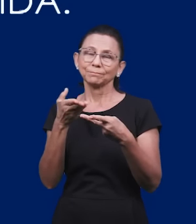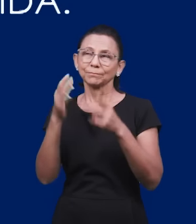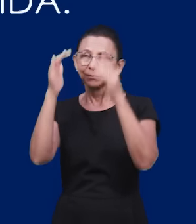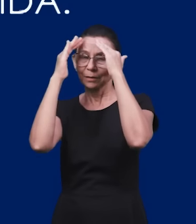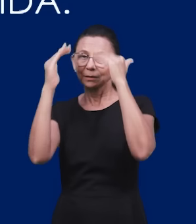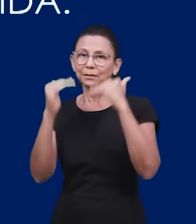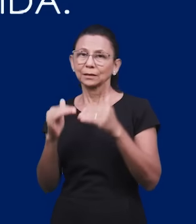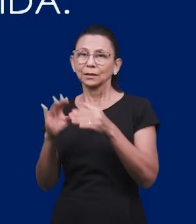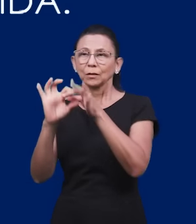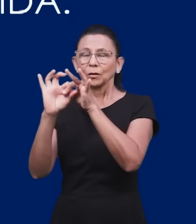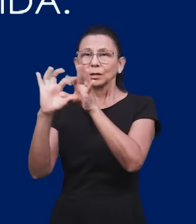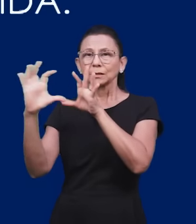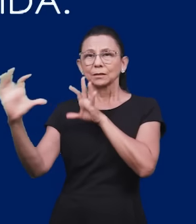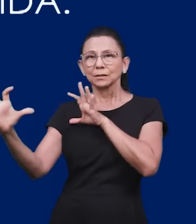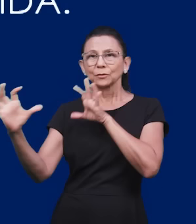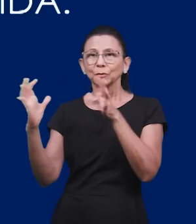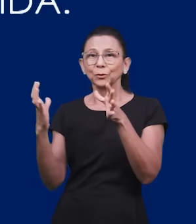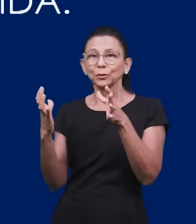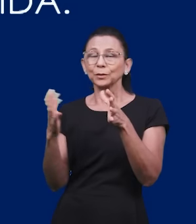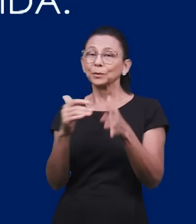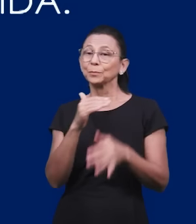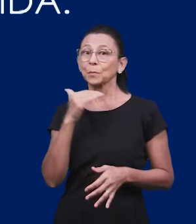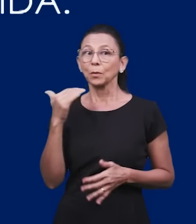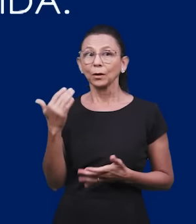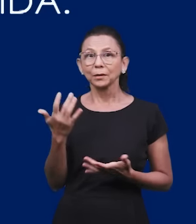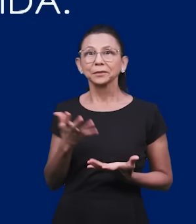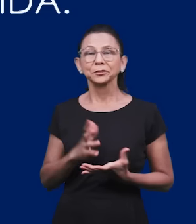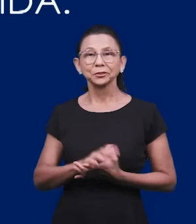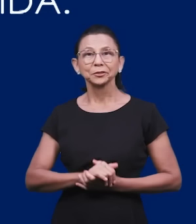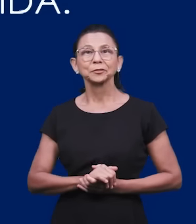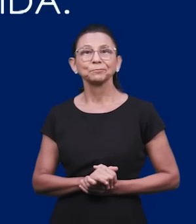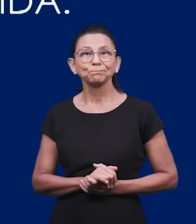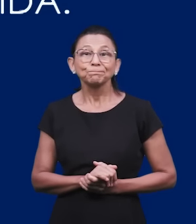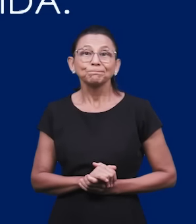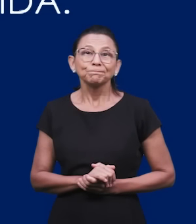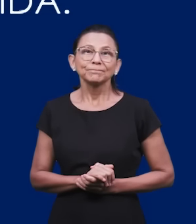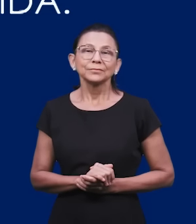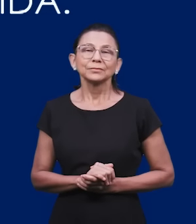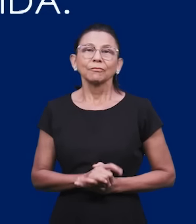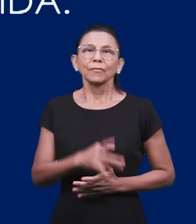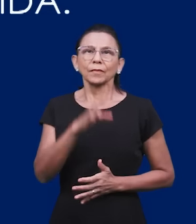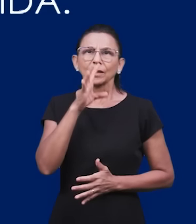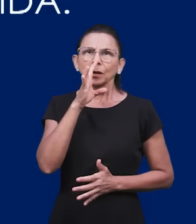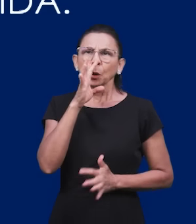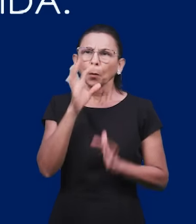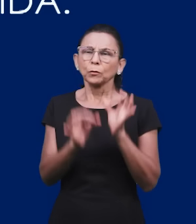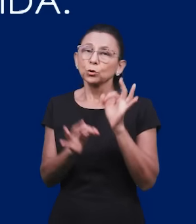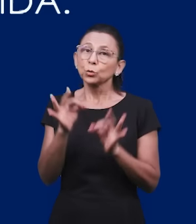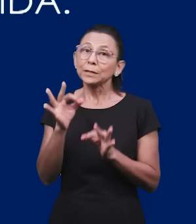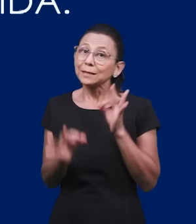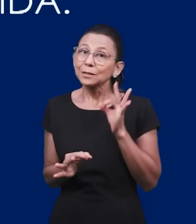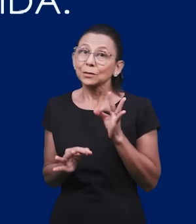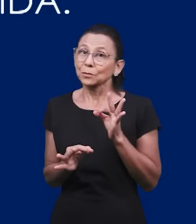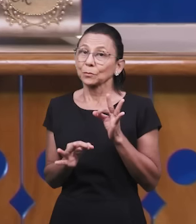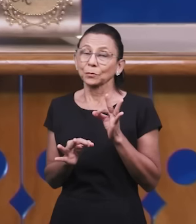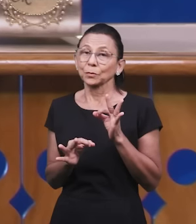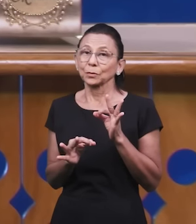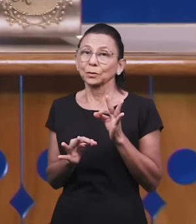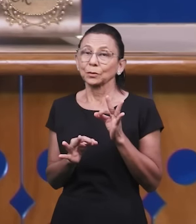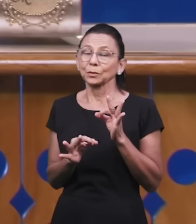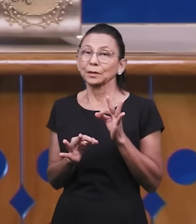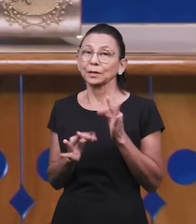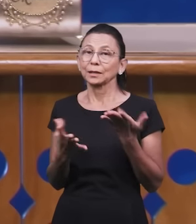Criador. E ele conheceu a morte, né? A morte é exatamente um juízo que veio por conta de uma escolha do